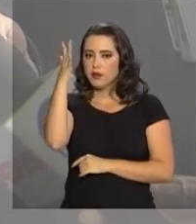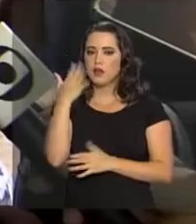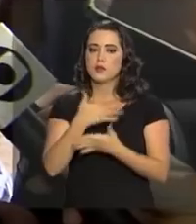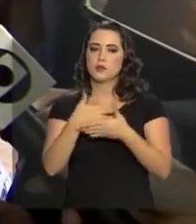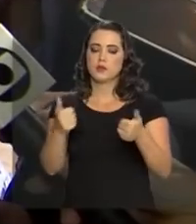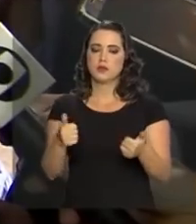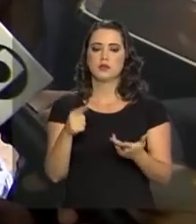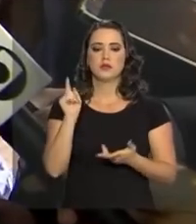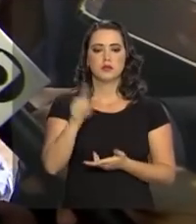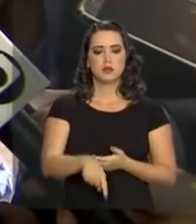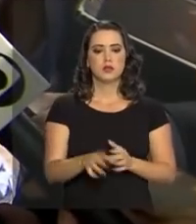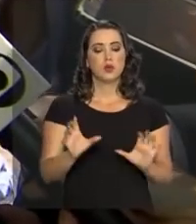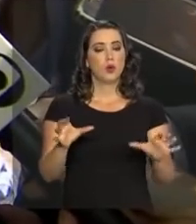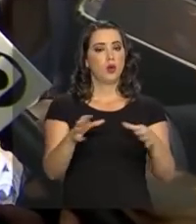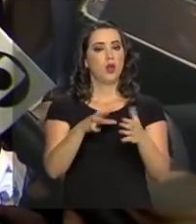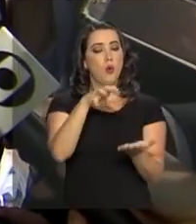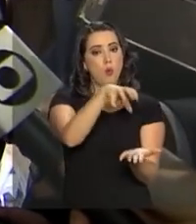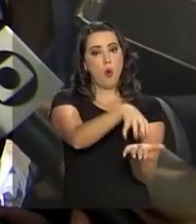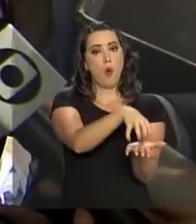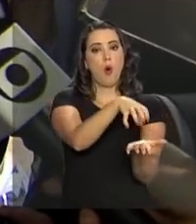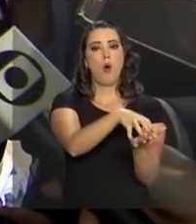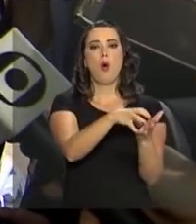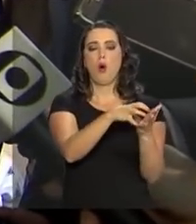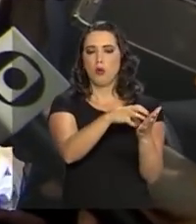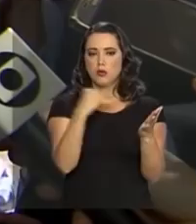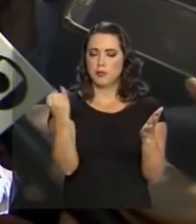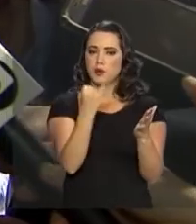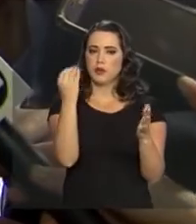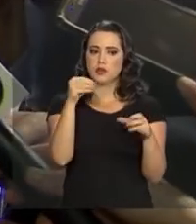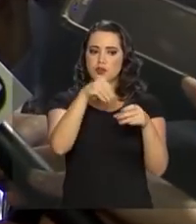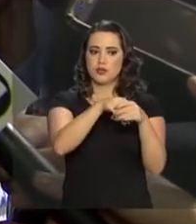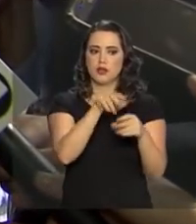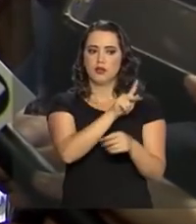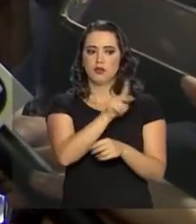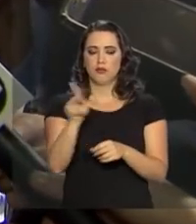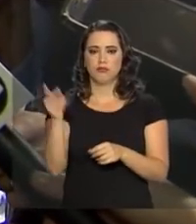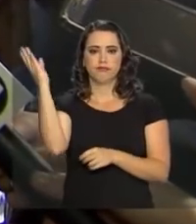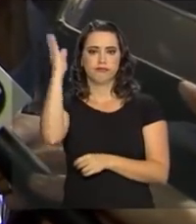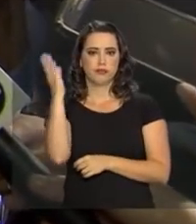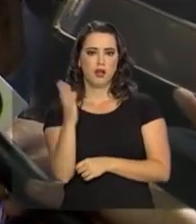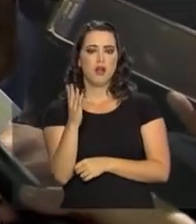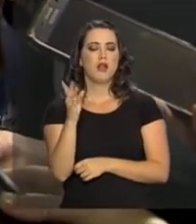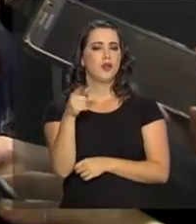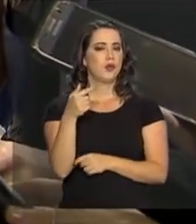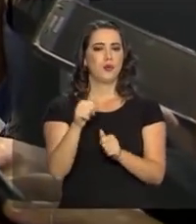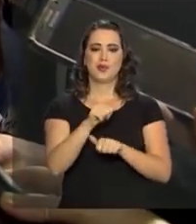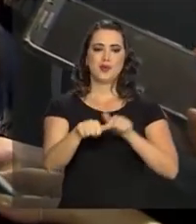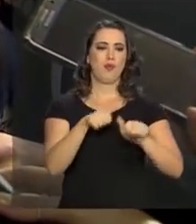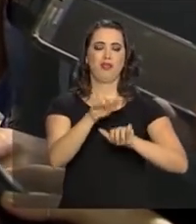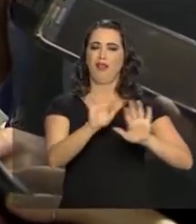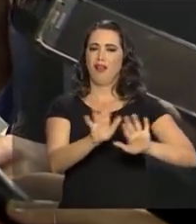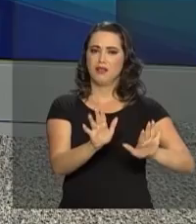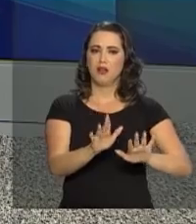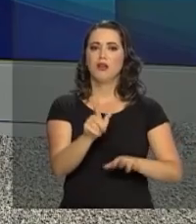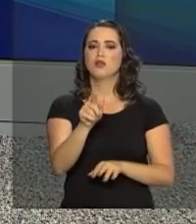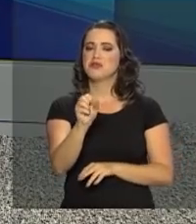né? É um órgão importante, né, dentro da presidência da República. Não tem muito o que inventar, não tem que reinventar a roda no